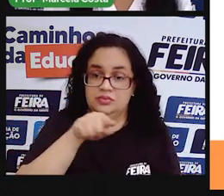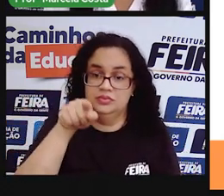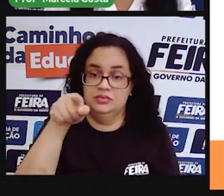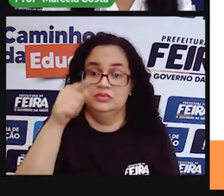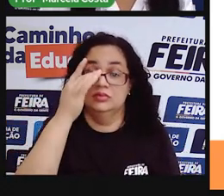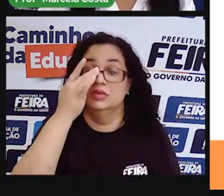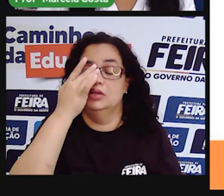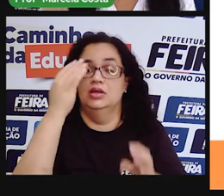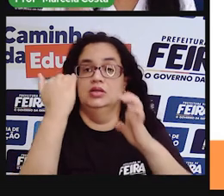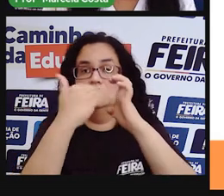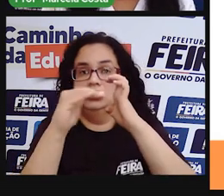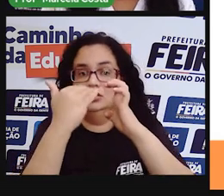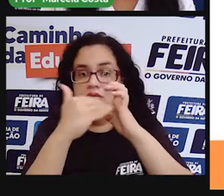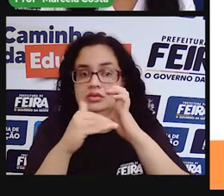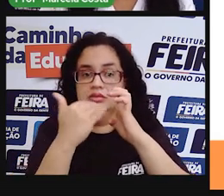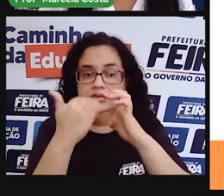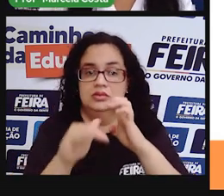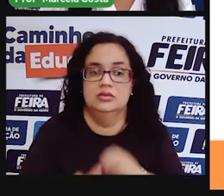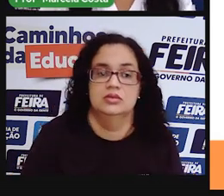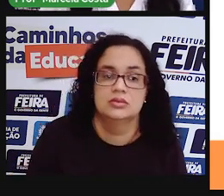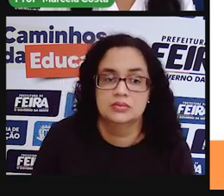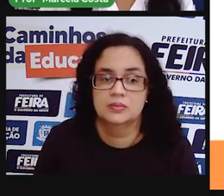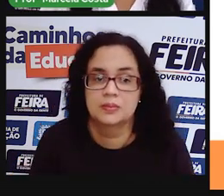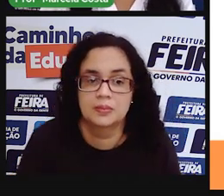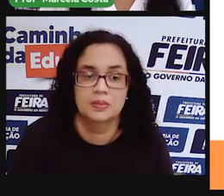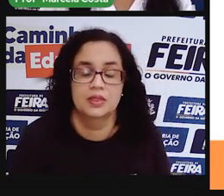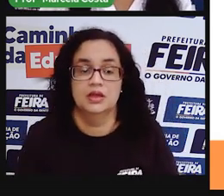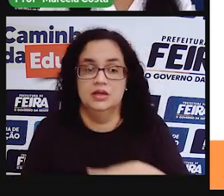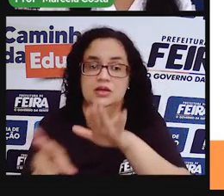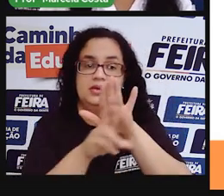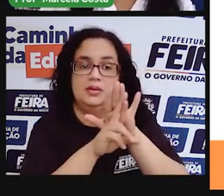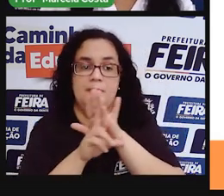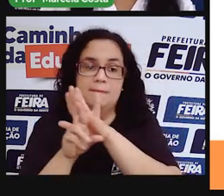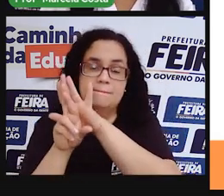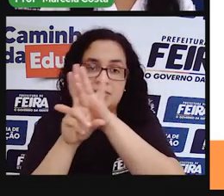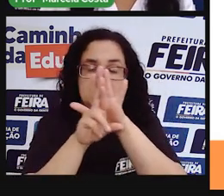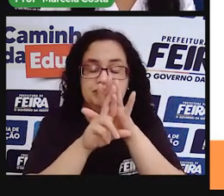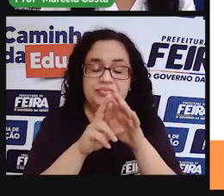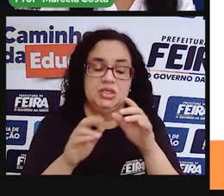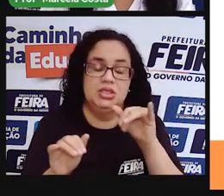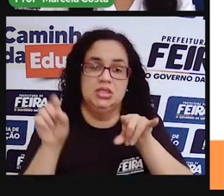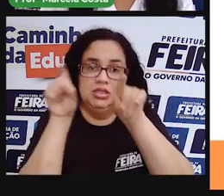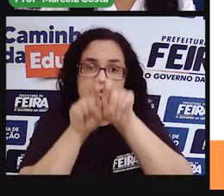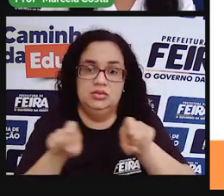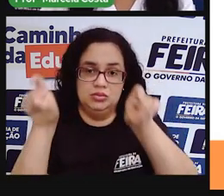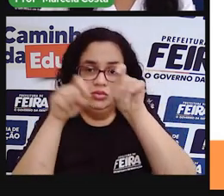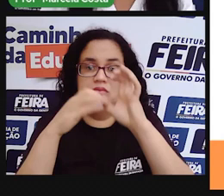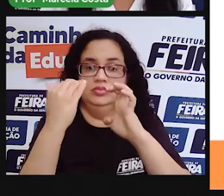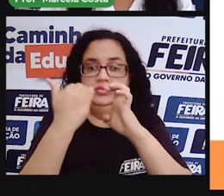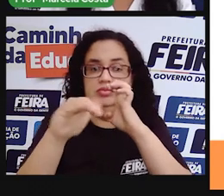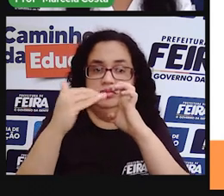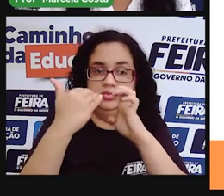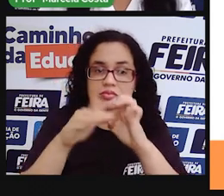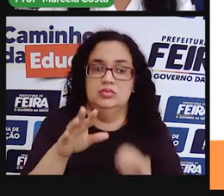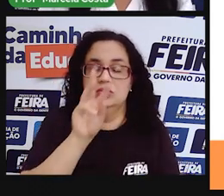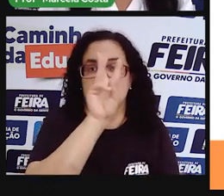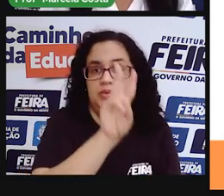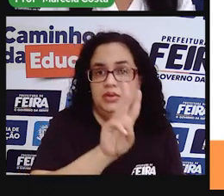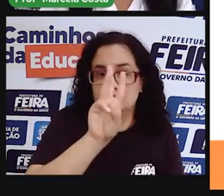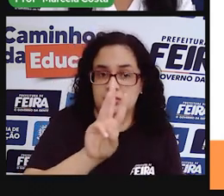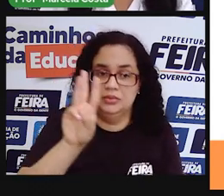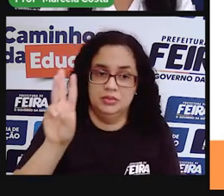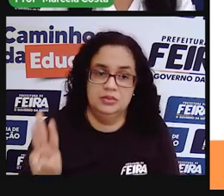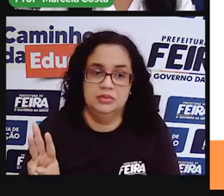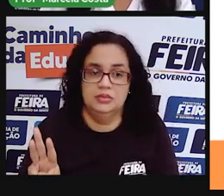E esse aqui é o arroba, que representa o endereço eletrônico. Você encontra ele em e-mails,